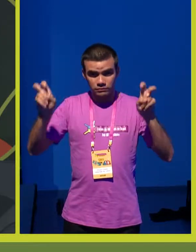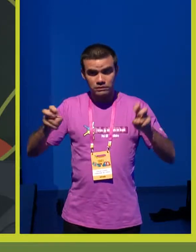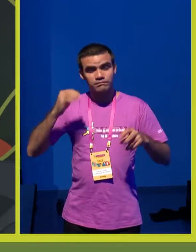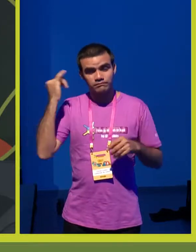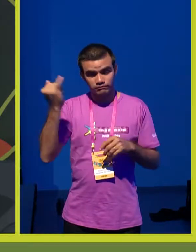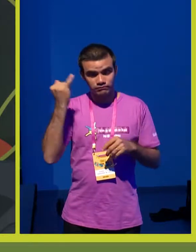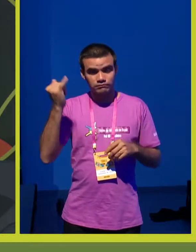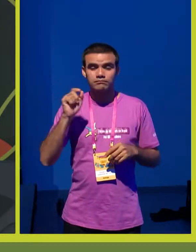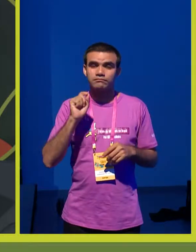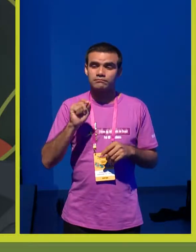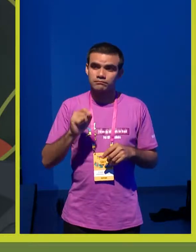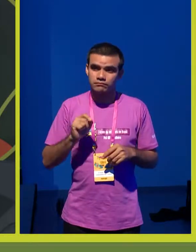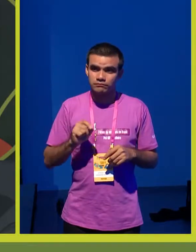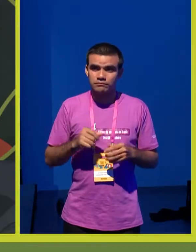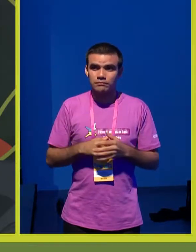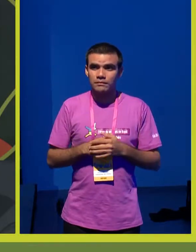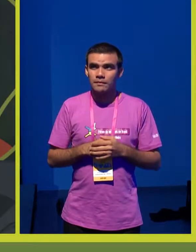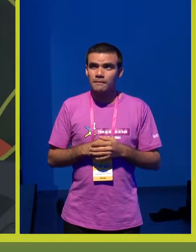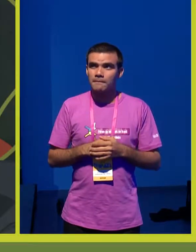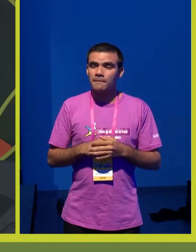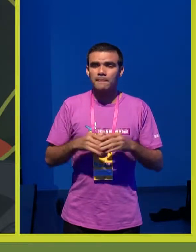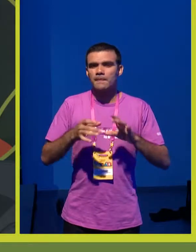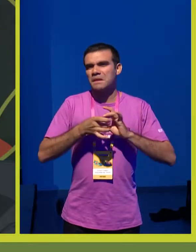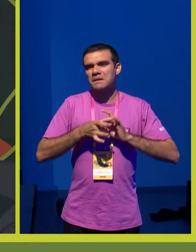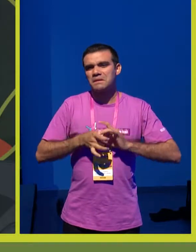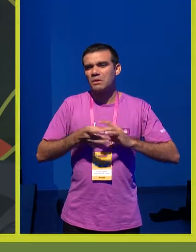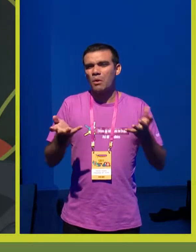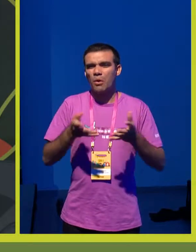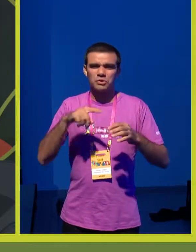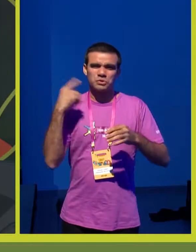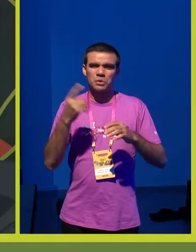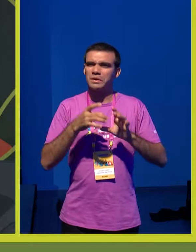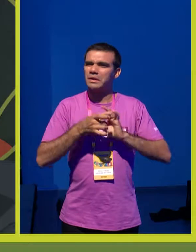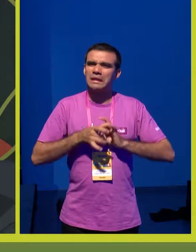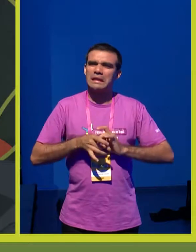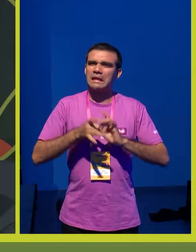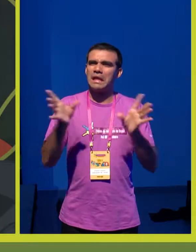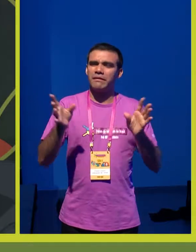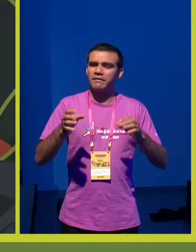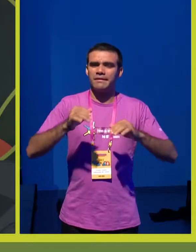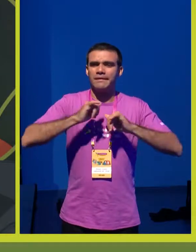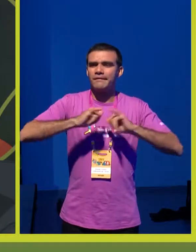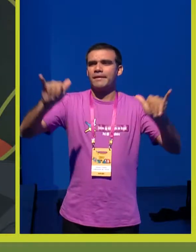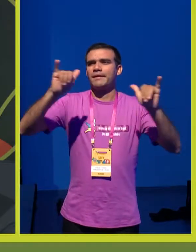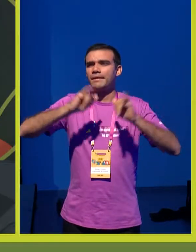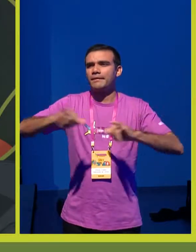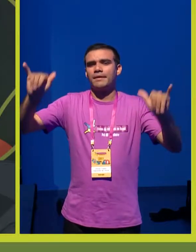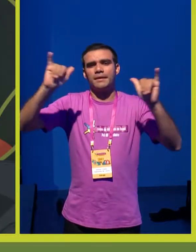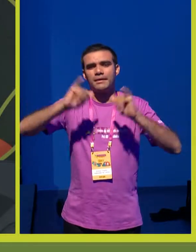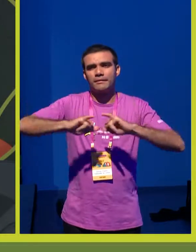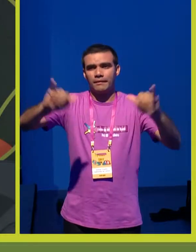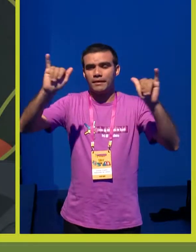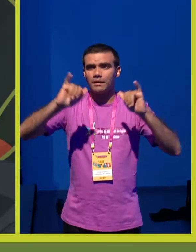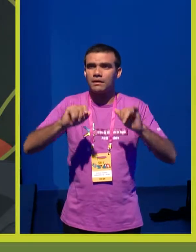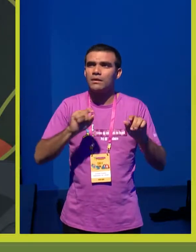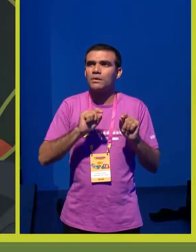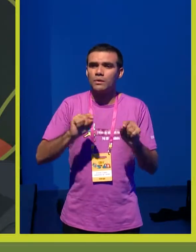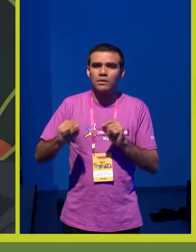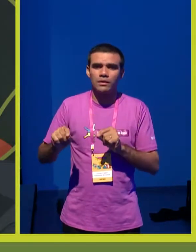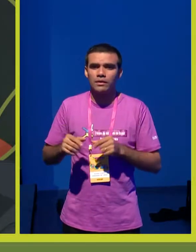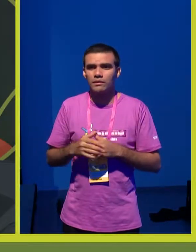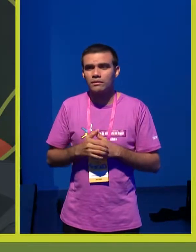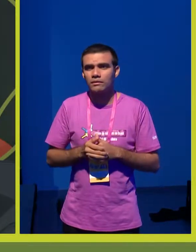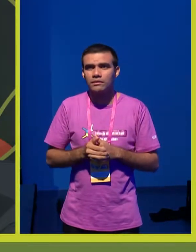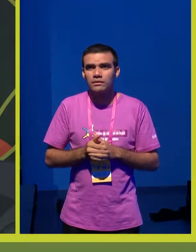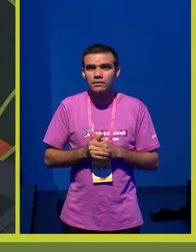bastante é a questão discriminatória todo mundo tem uma propaganda muito grande ou muito se diz que